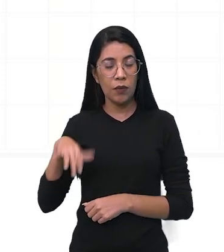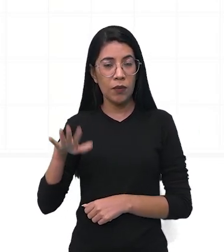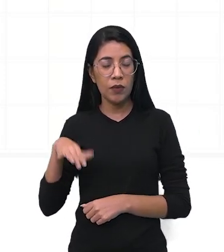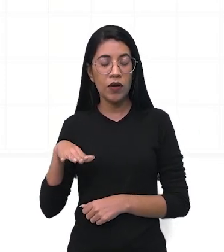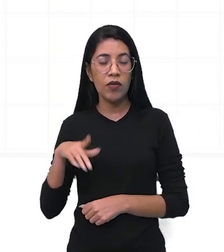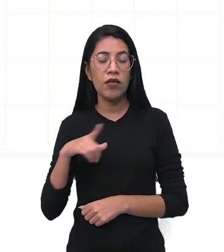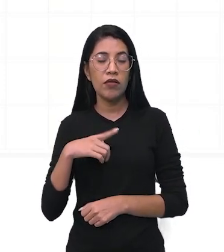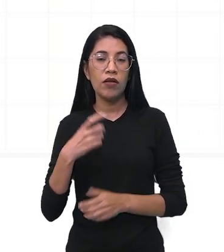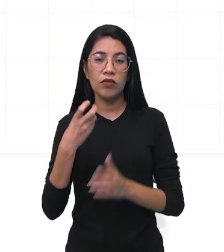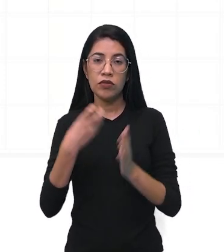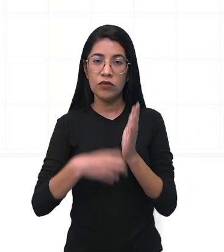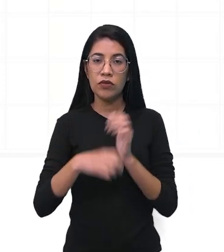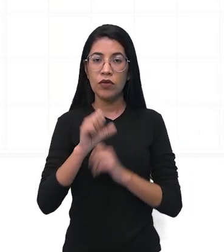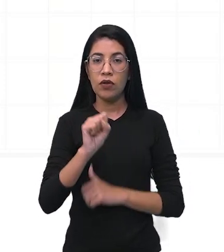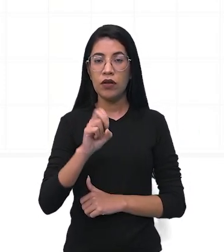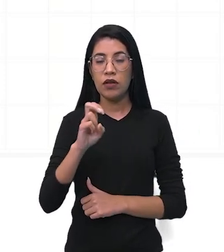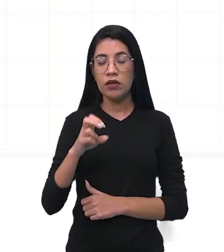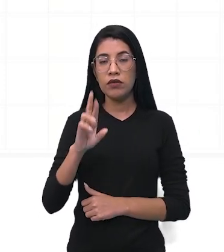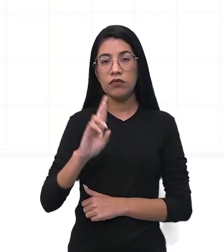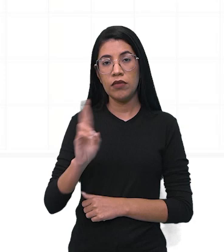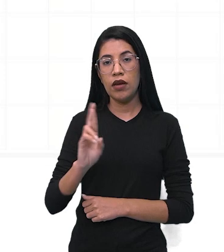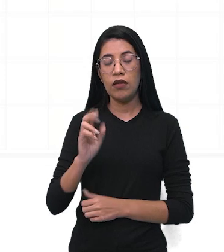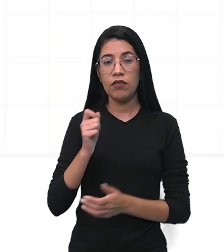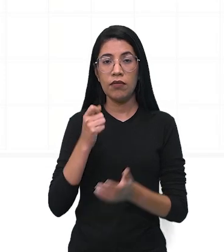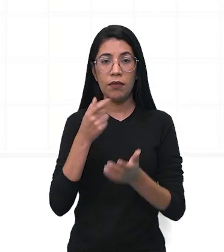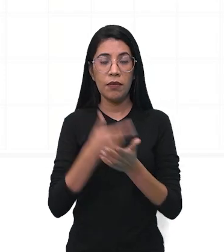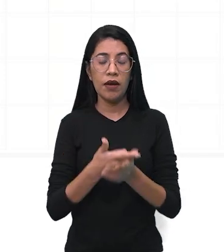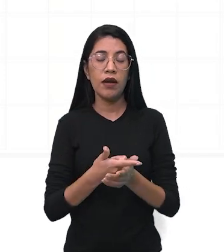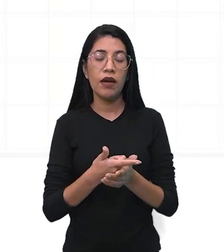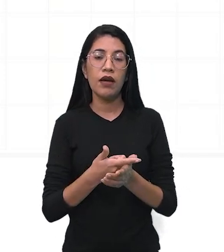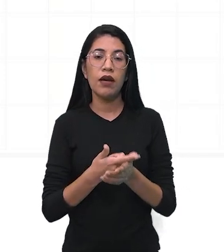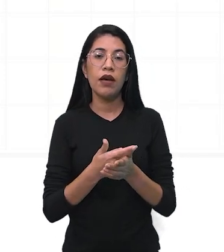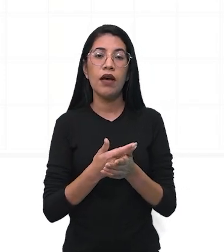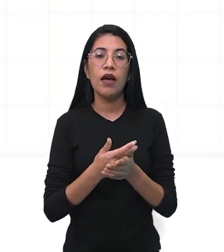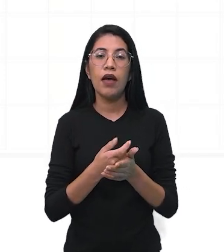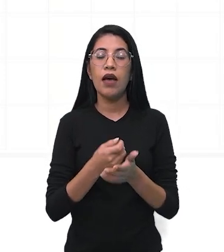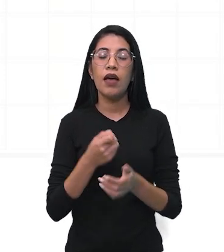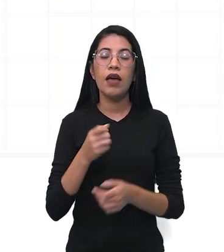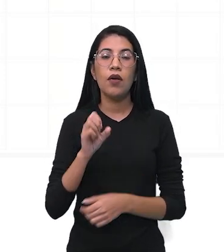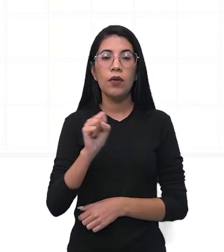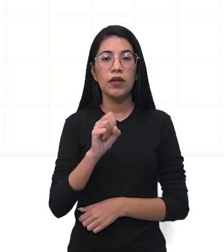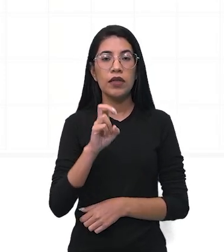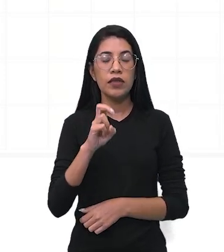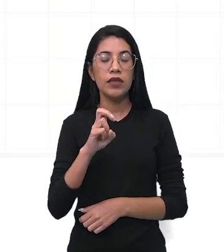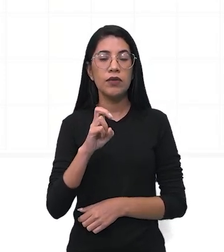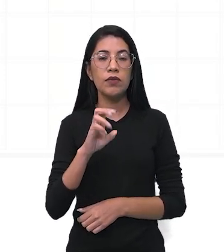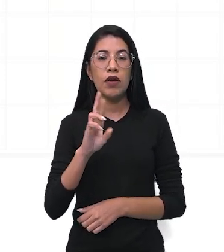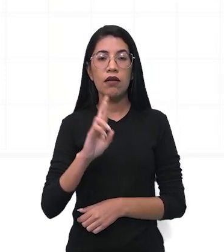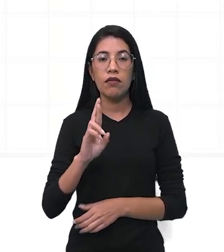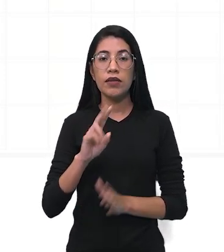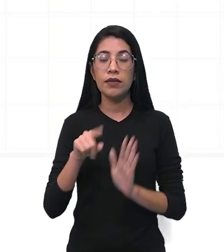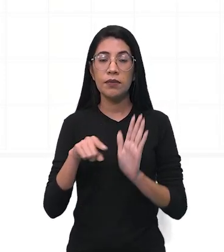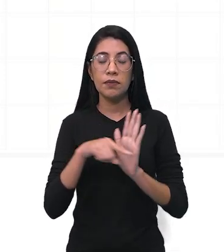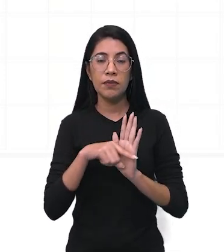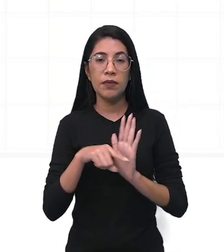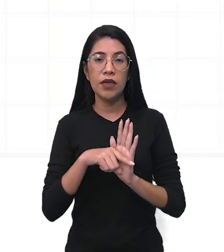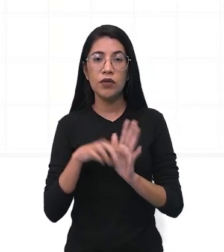R$ 85,00, ou seja, vai pagar R$ 85,00 a menos do valor total